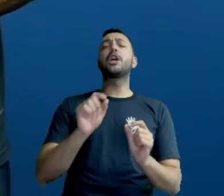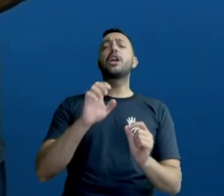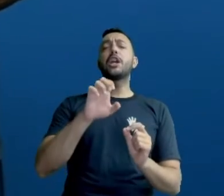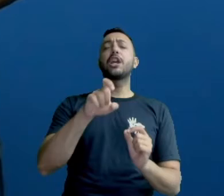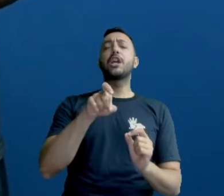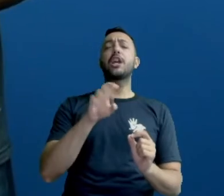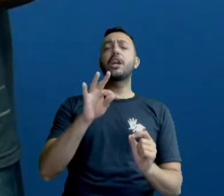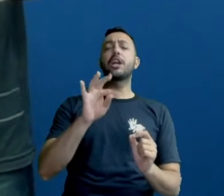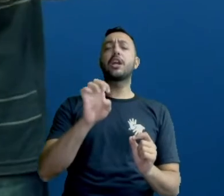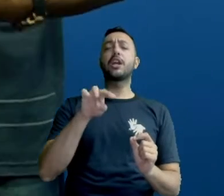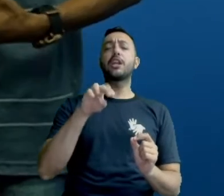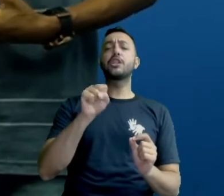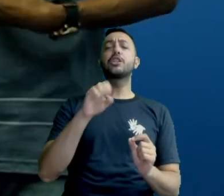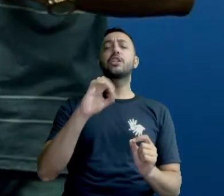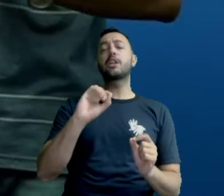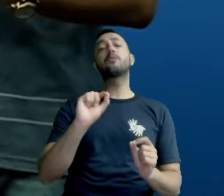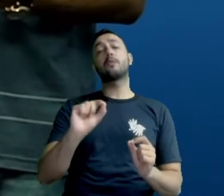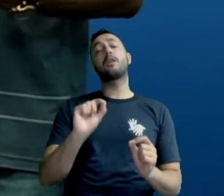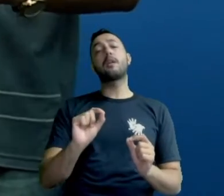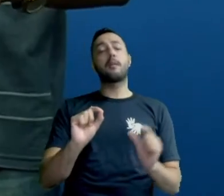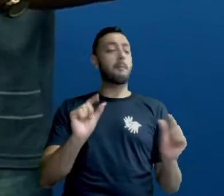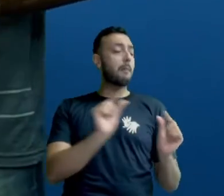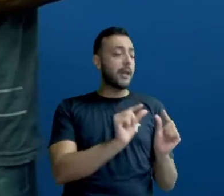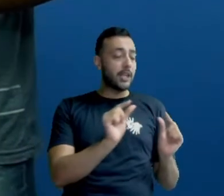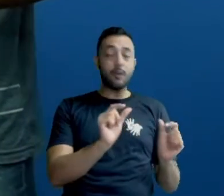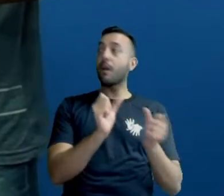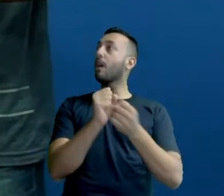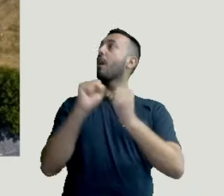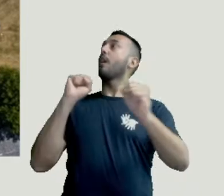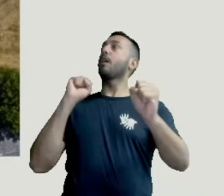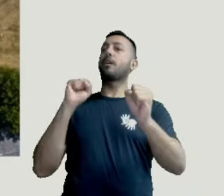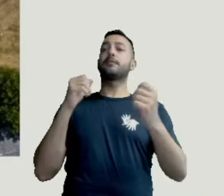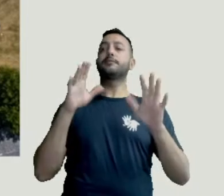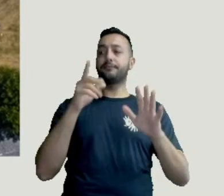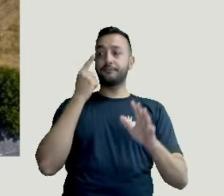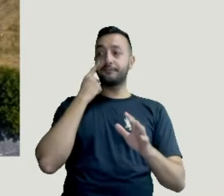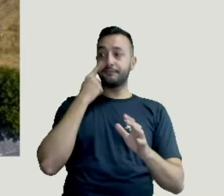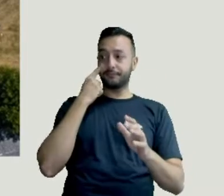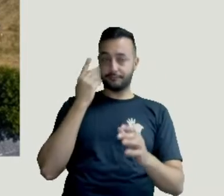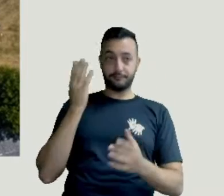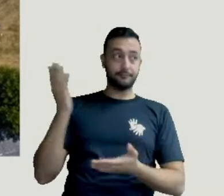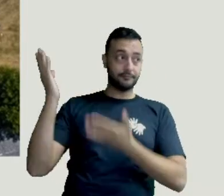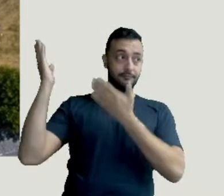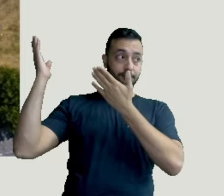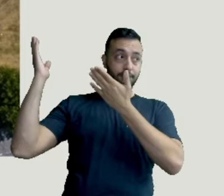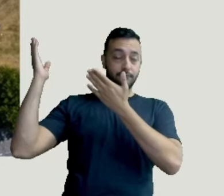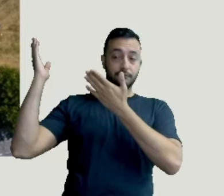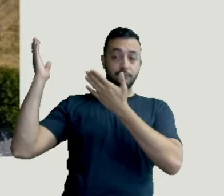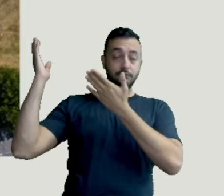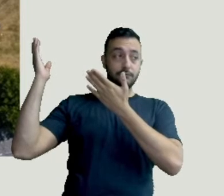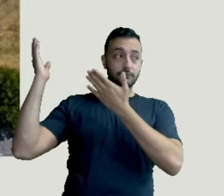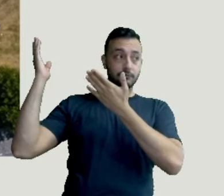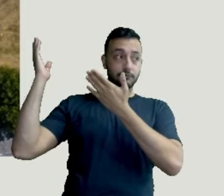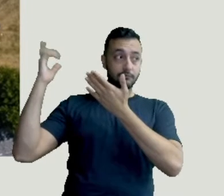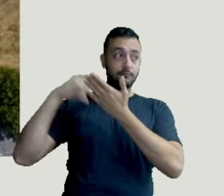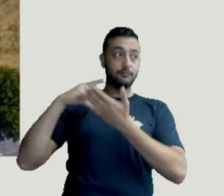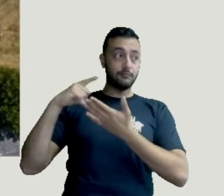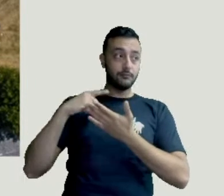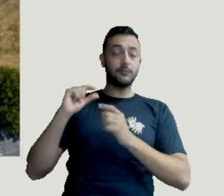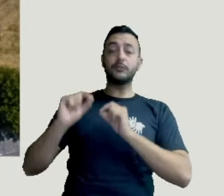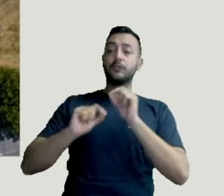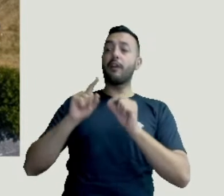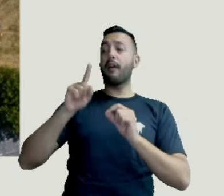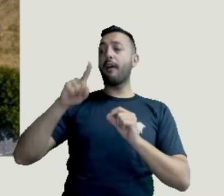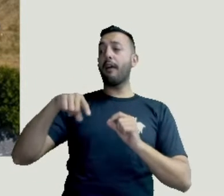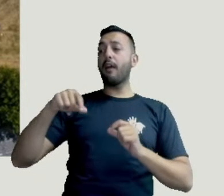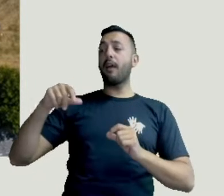extenso? Me diga aí, uma partícula. Ó, tá vendo aqui agora que eu tenho uma imagem? Olha para a imagem aí. Vocês estão vendo aí que essa imagem ela é